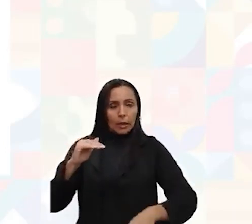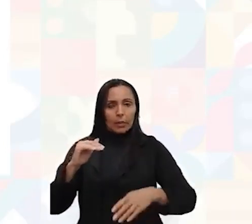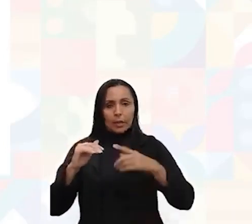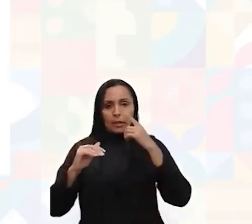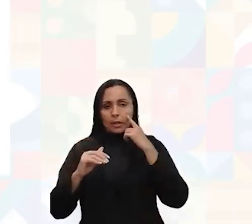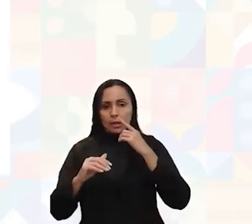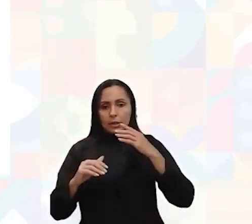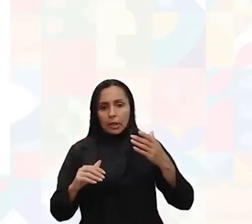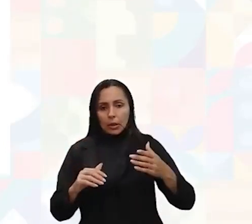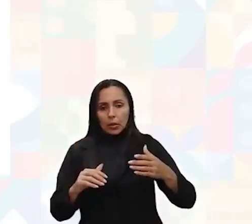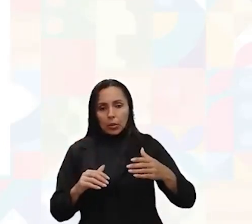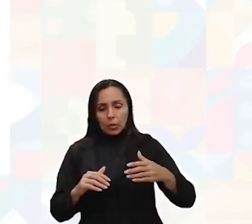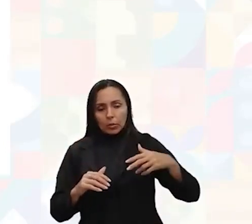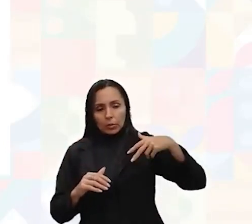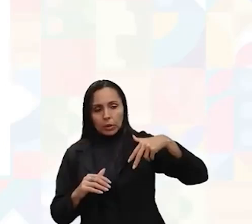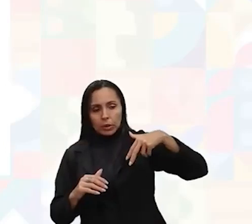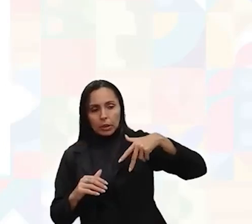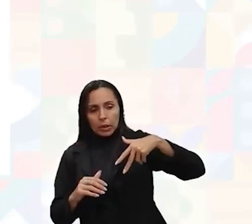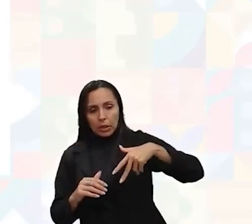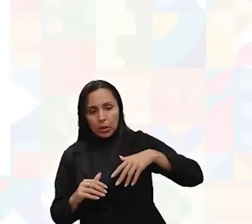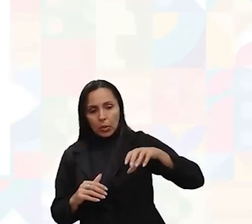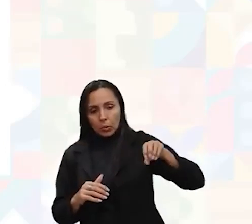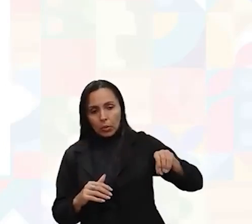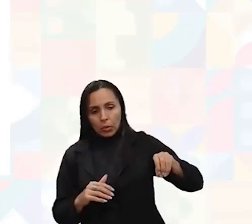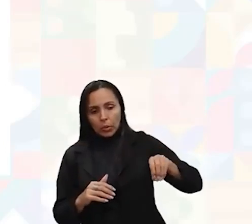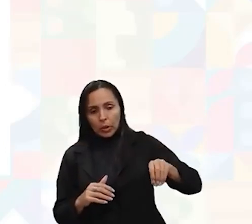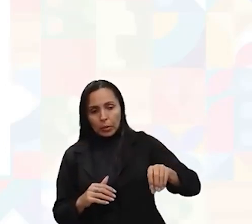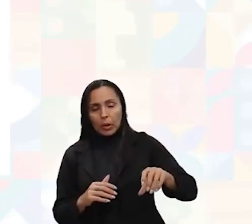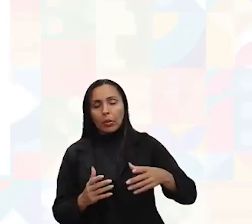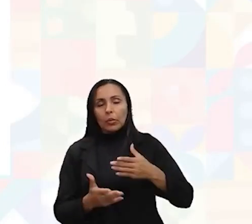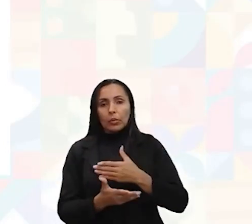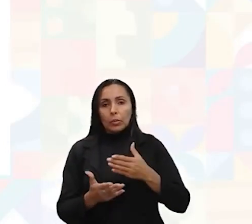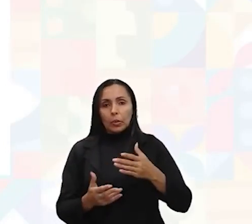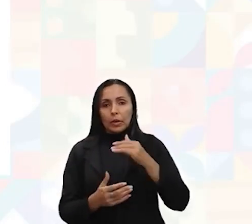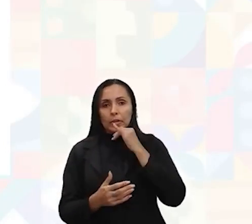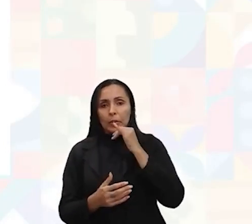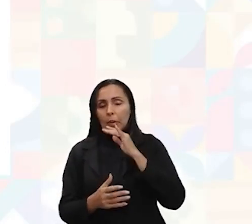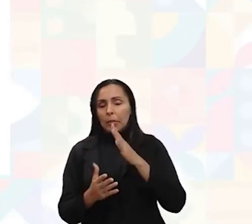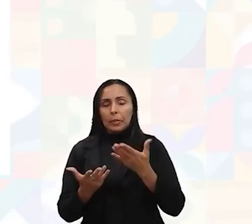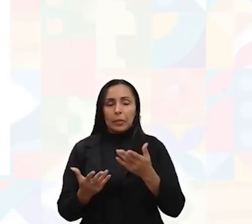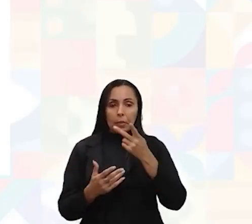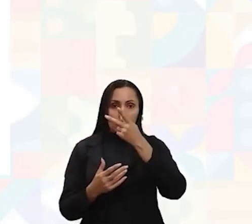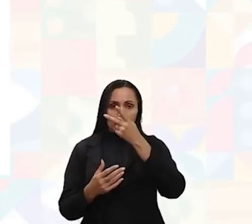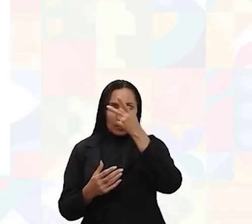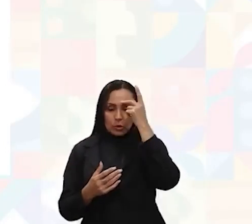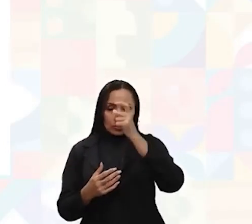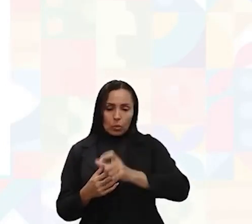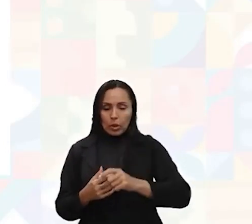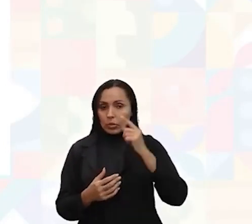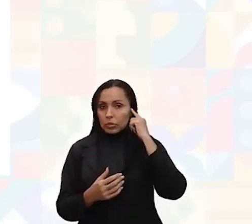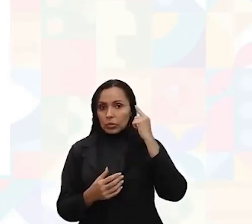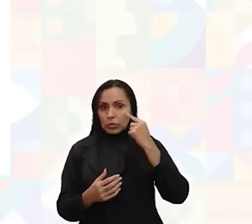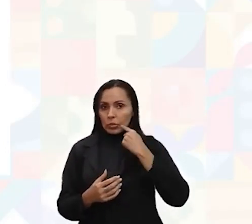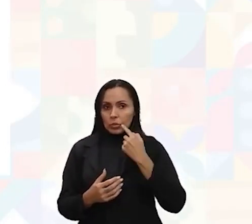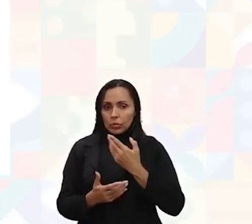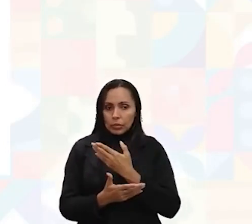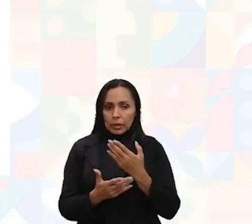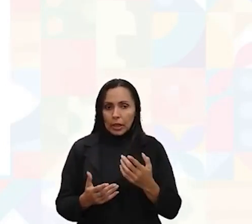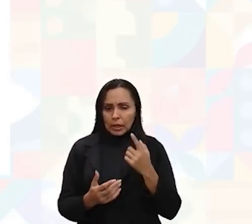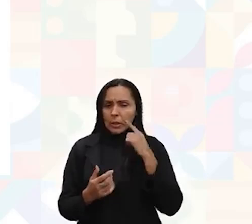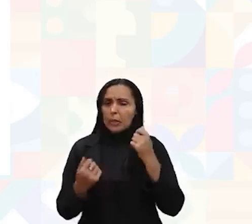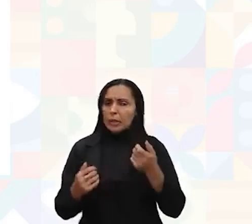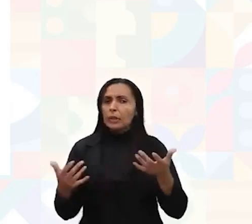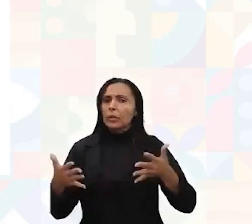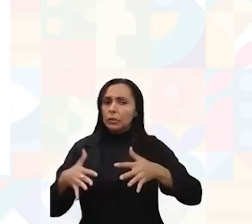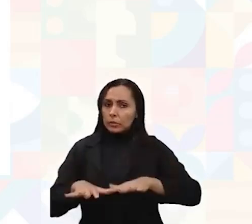corrimão, por exemplo. Então, assim, a mesma coisa é uma pessoa surda. Não quer dizer que você não vai incluir ela no